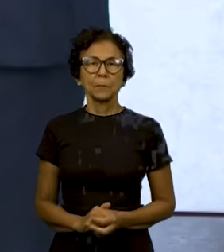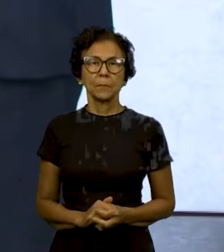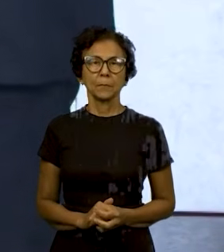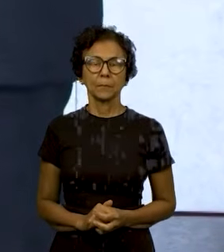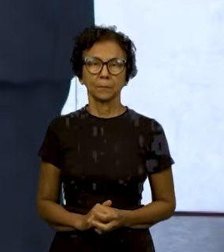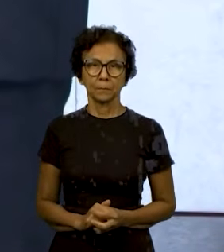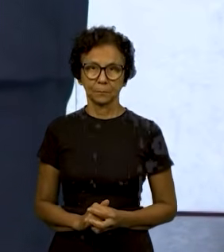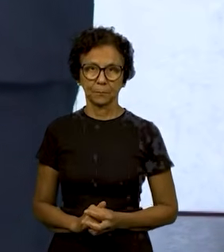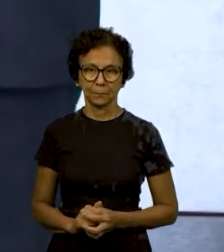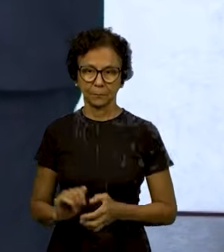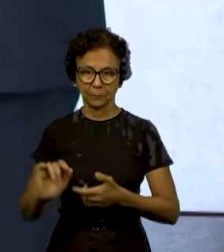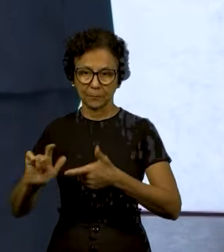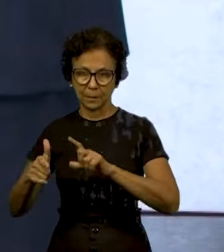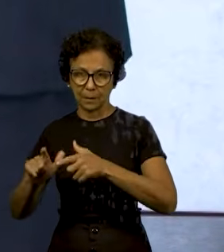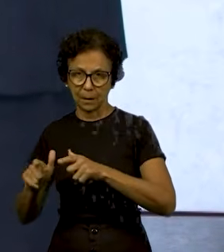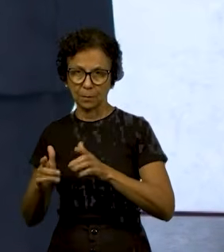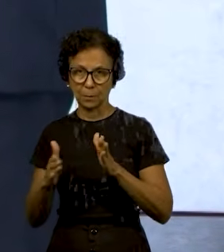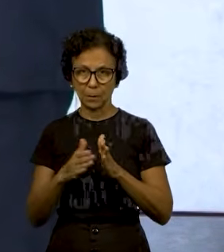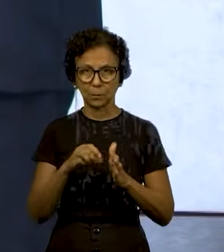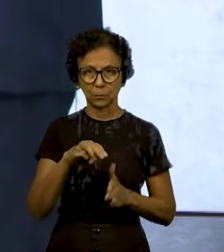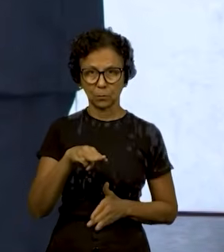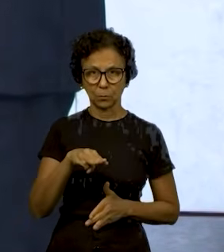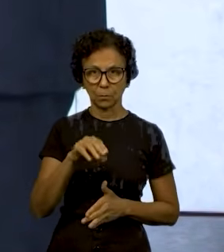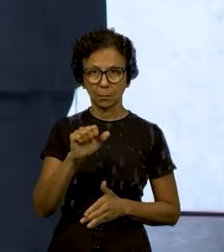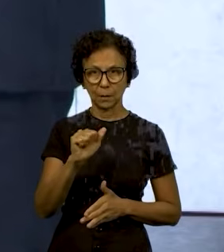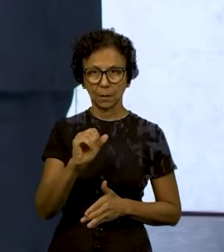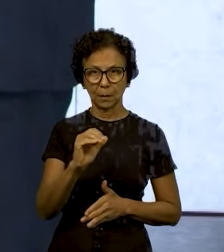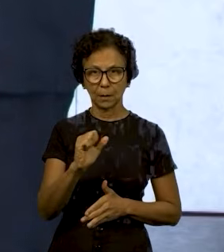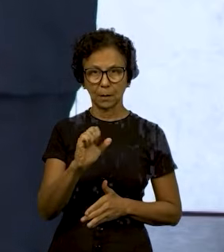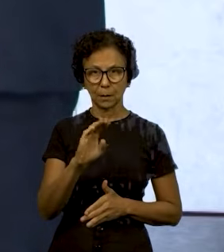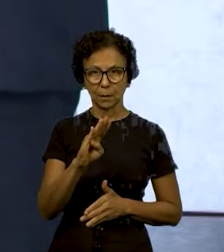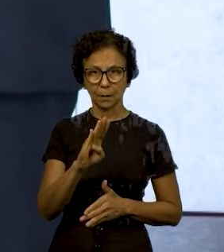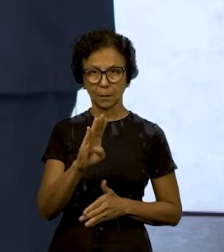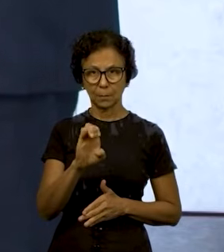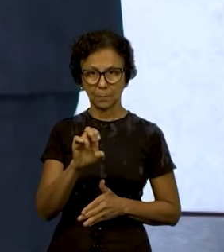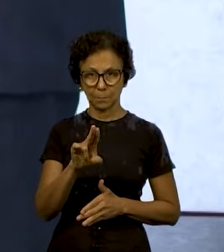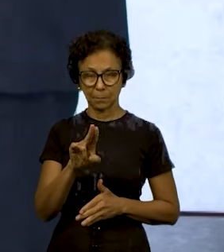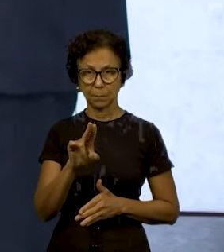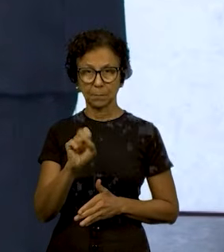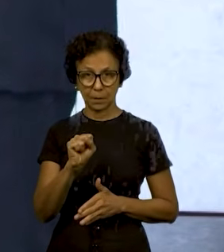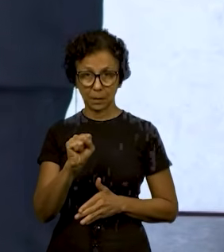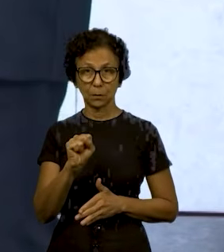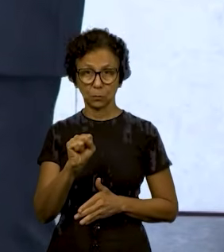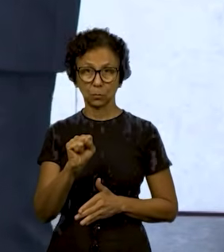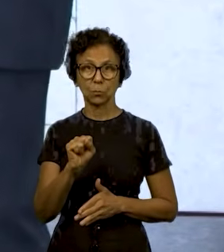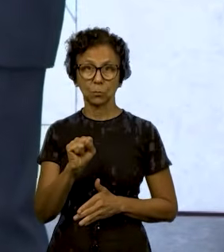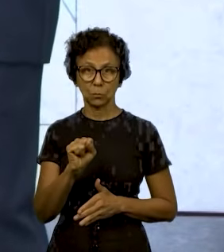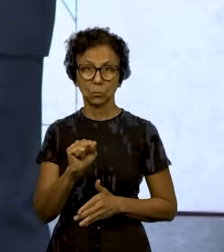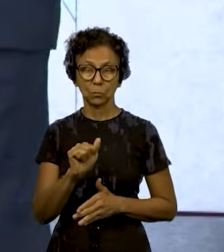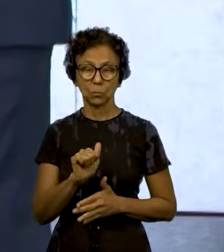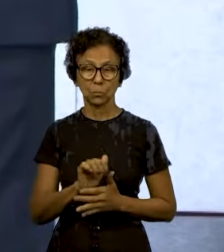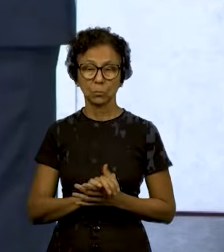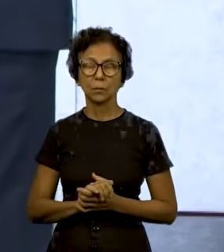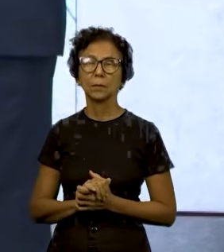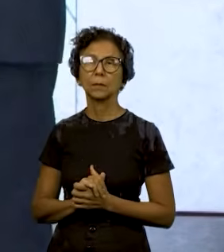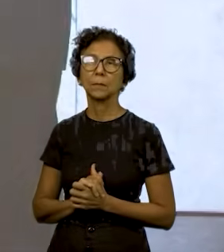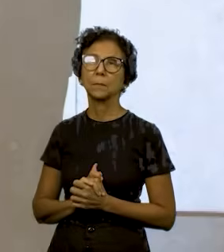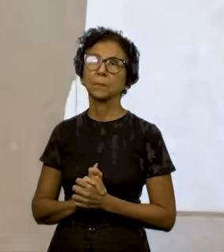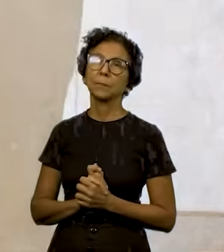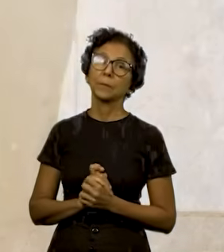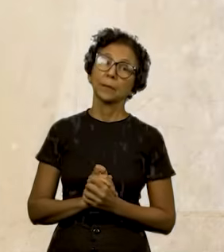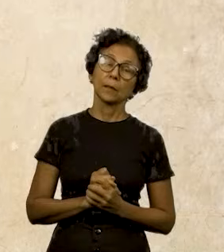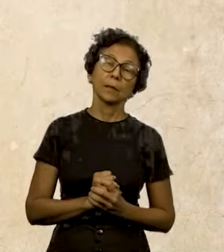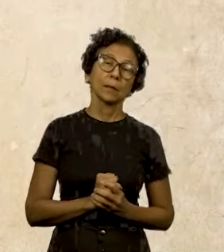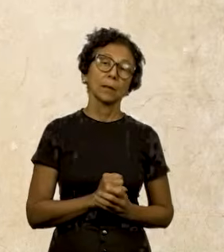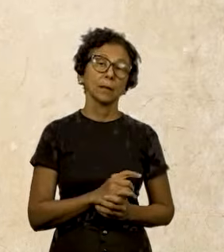Israel, nesse período que nós falamos dos Macabeus, eles voltaram a ter o sinédrio completo,